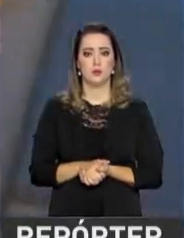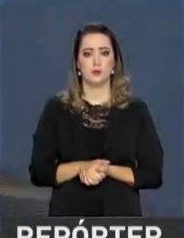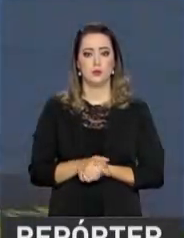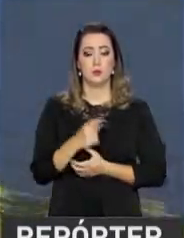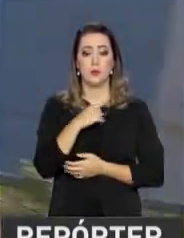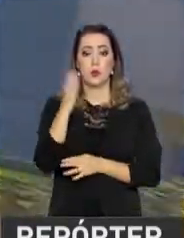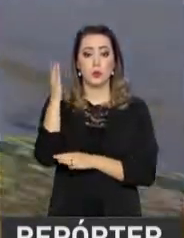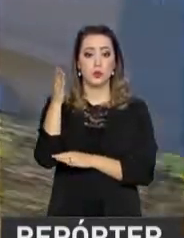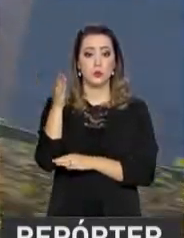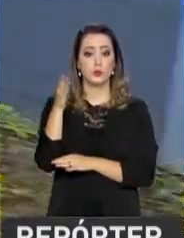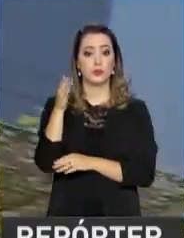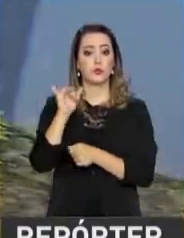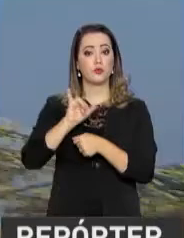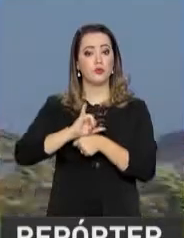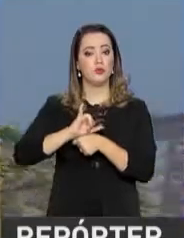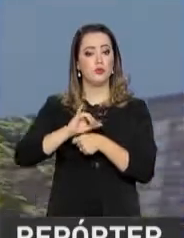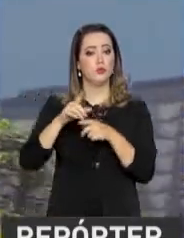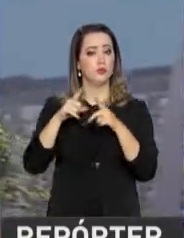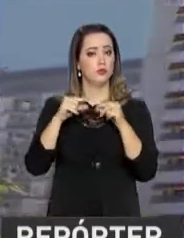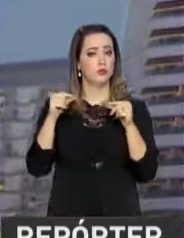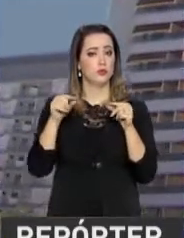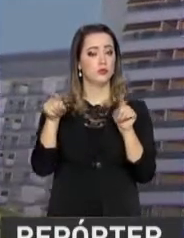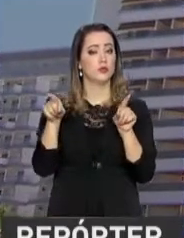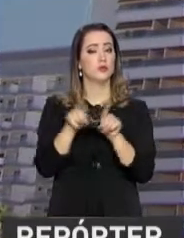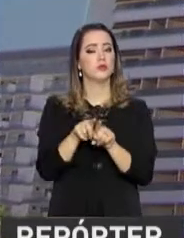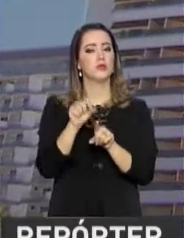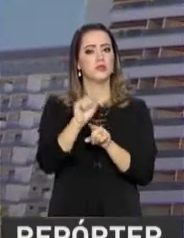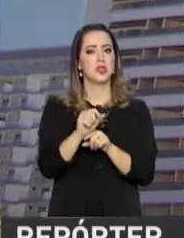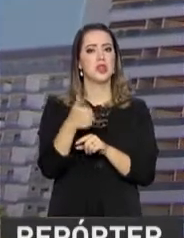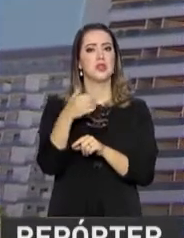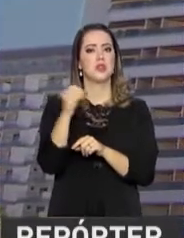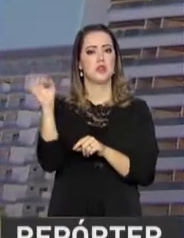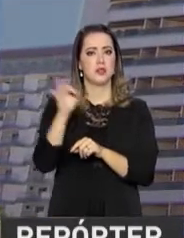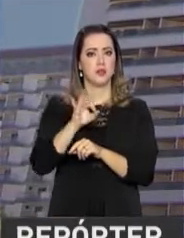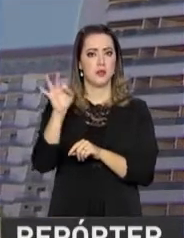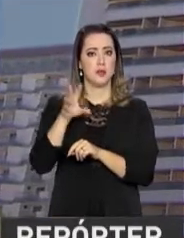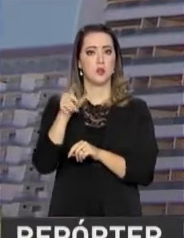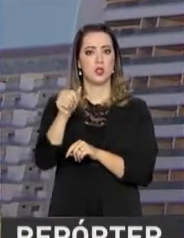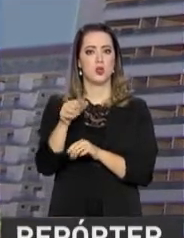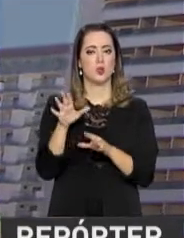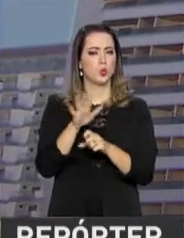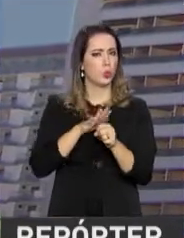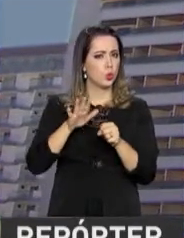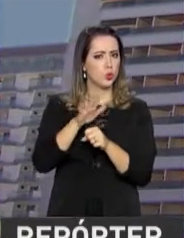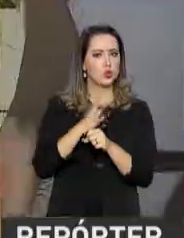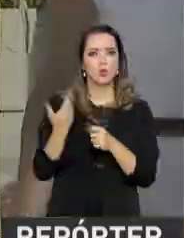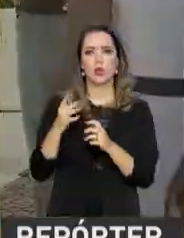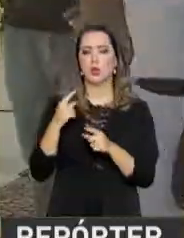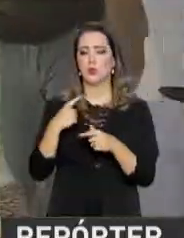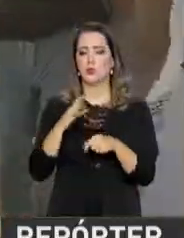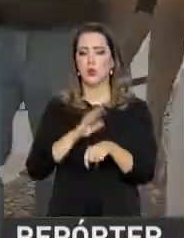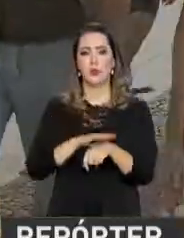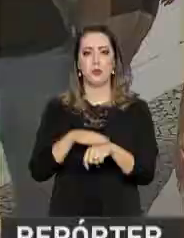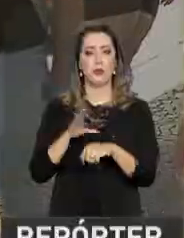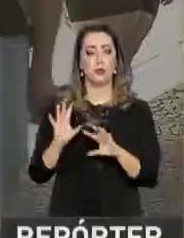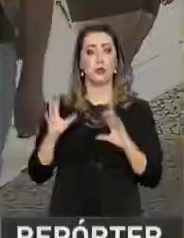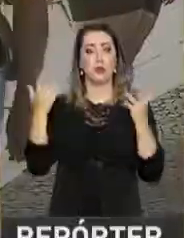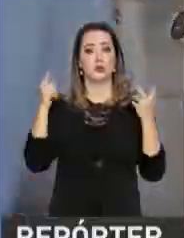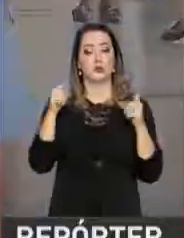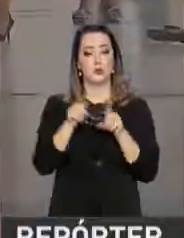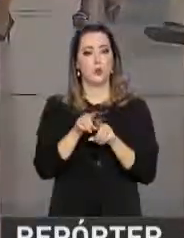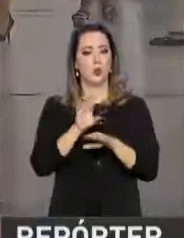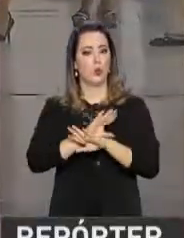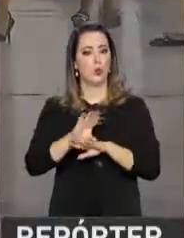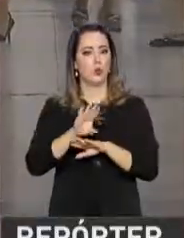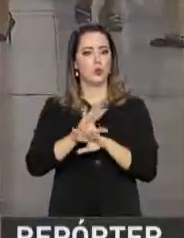Este hotel no centro de Brasília chega a ter 100% dos seus leitos ocupados em época de grandes eventos. Gente que vem participar de cursos